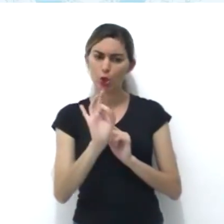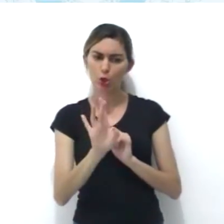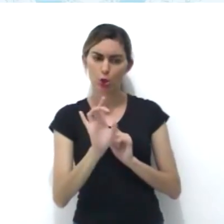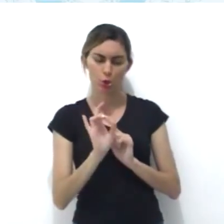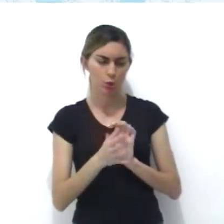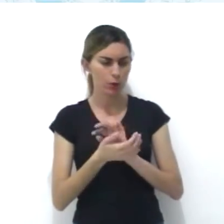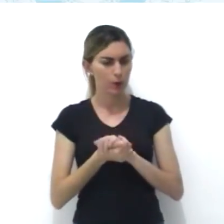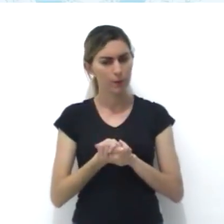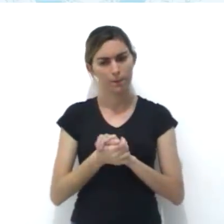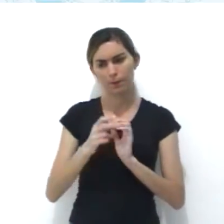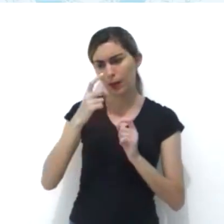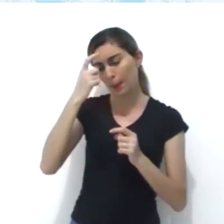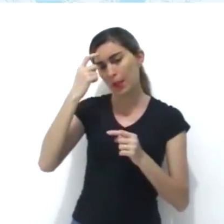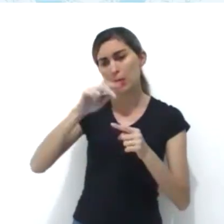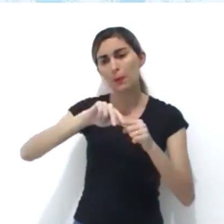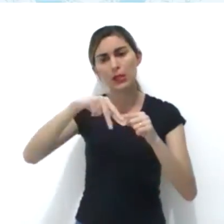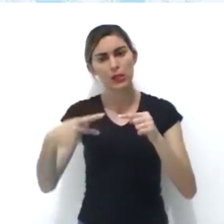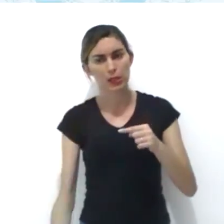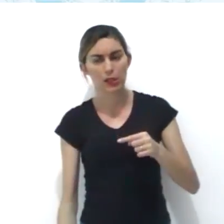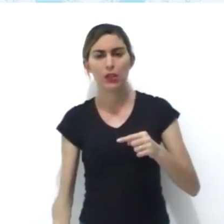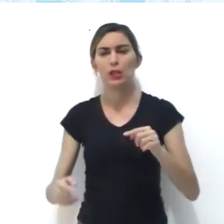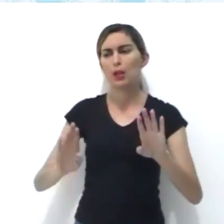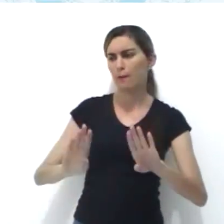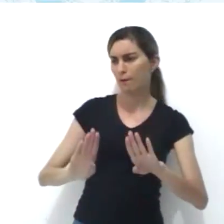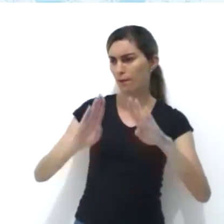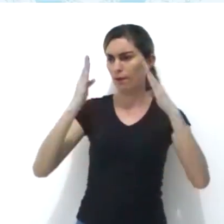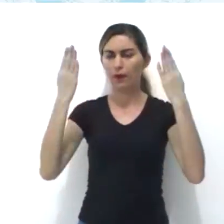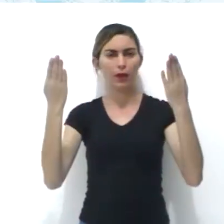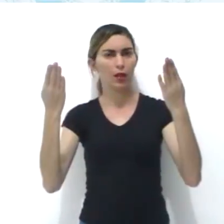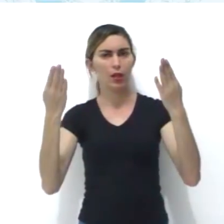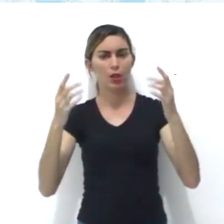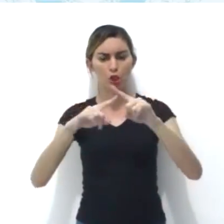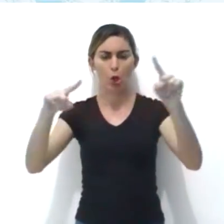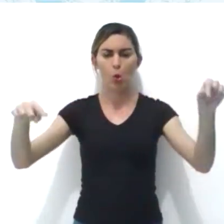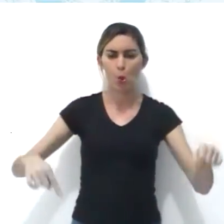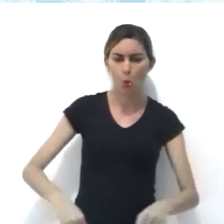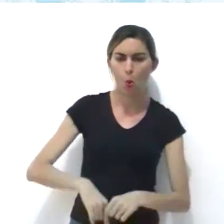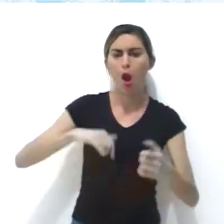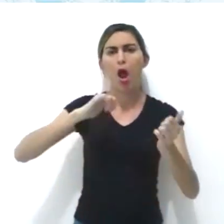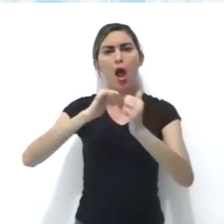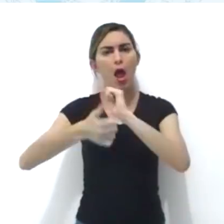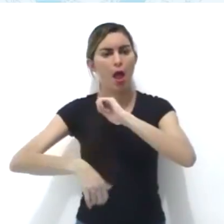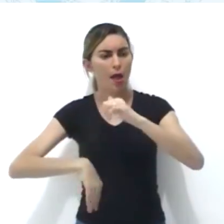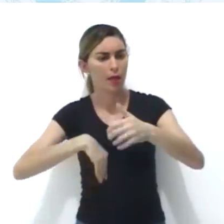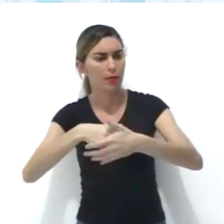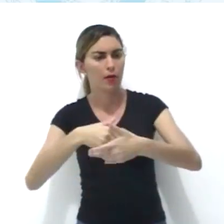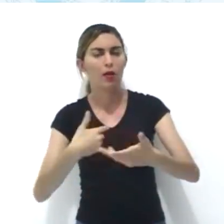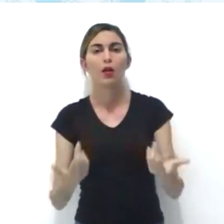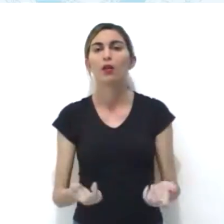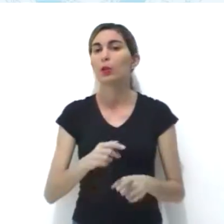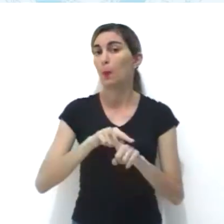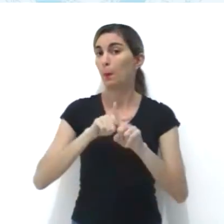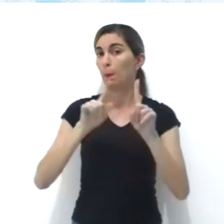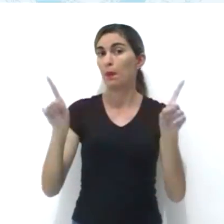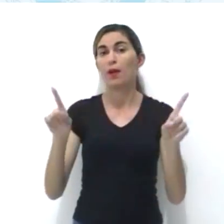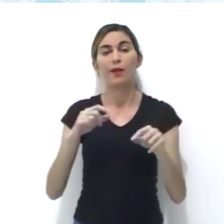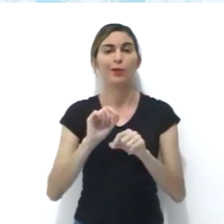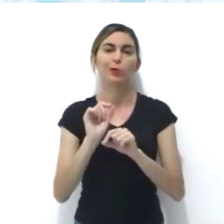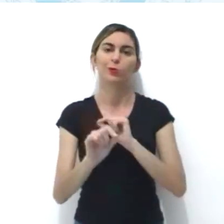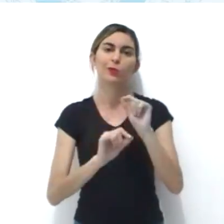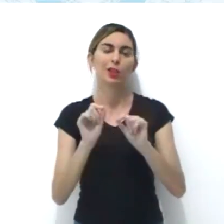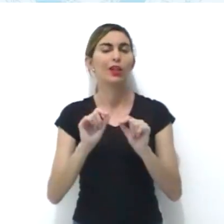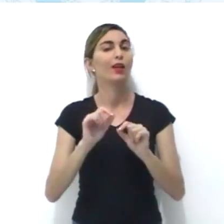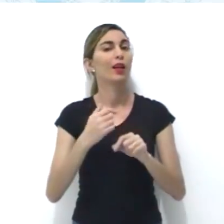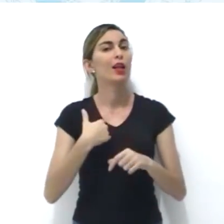é só, a gente lembra de piscina, não é? De festa, de uma quadra. Mas um clube é muito mais